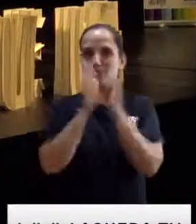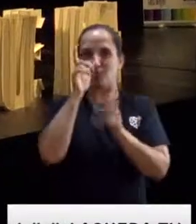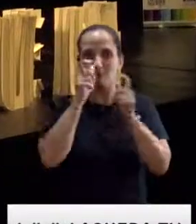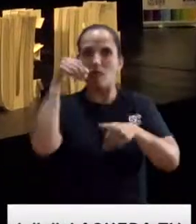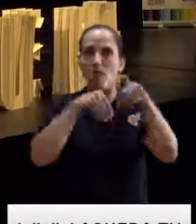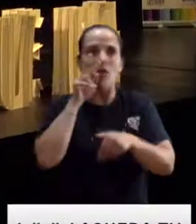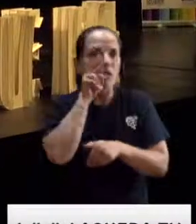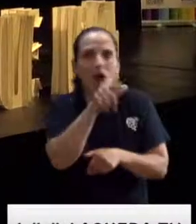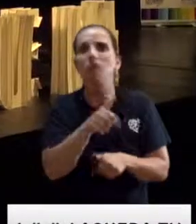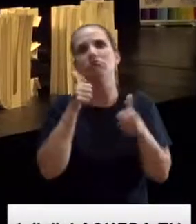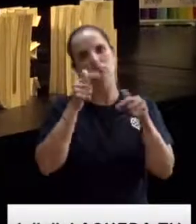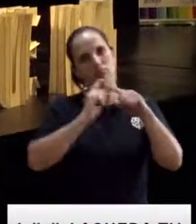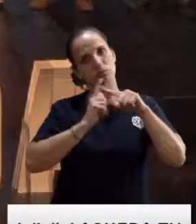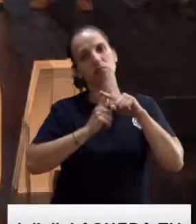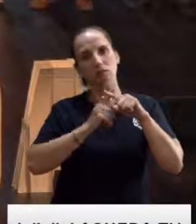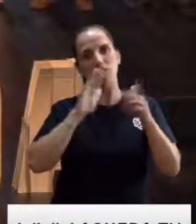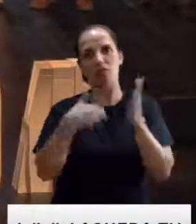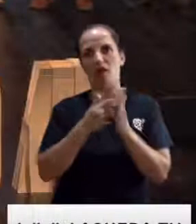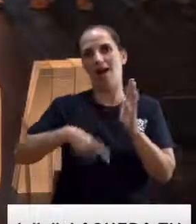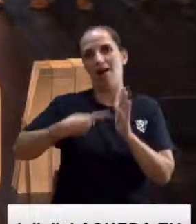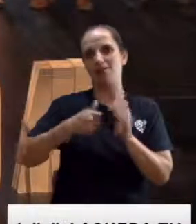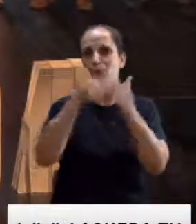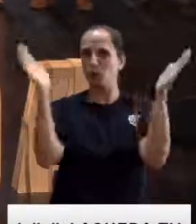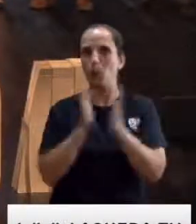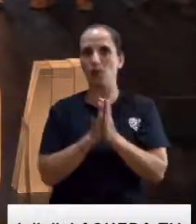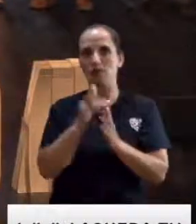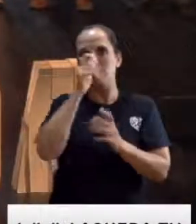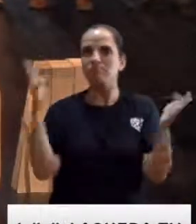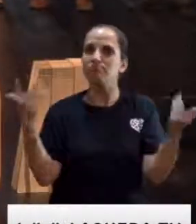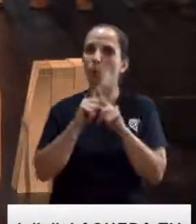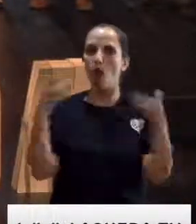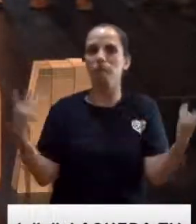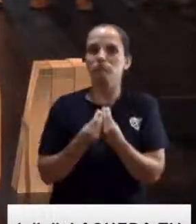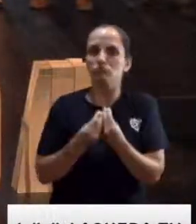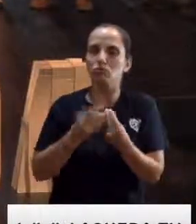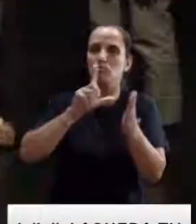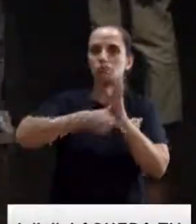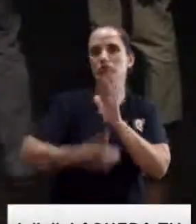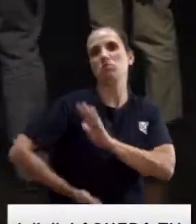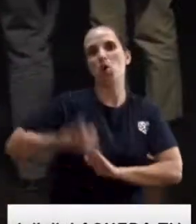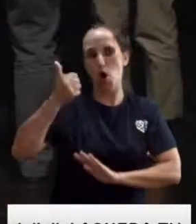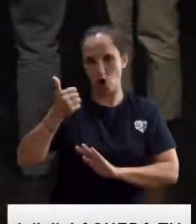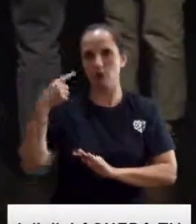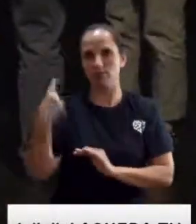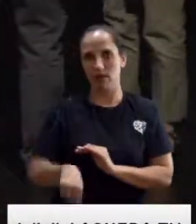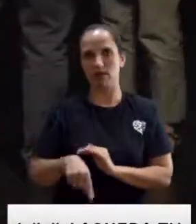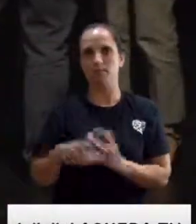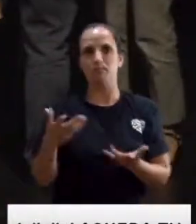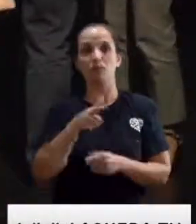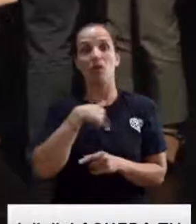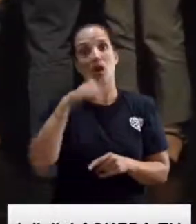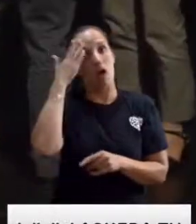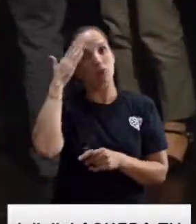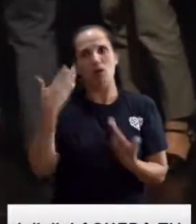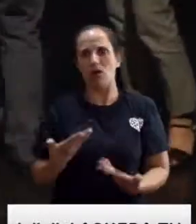votantes viram que era um bem mais precioso para o Conselho e acho que toda a gente se uniu para este ser um projeto vencedor. Bem, eu